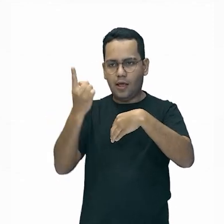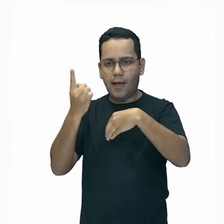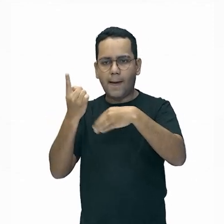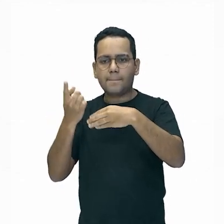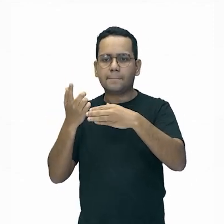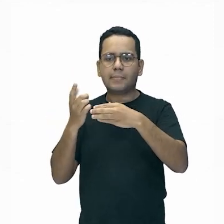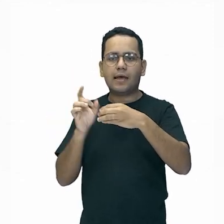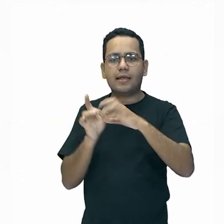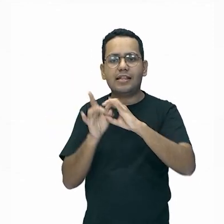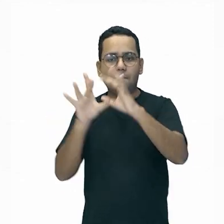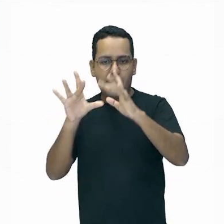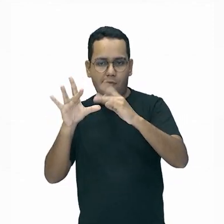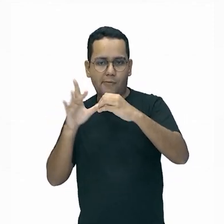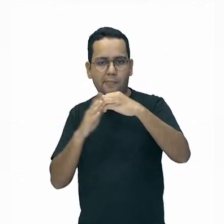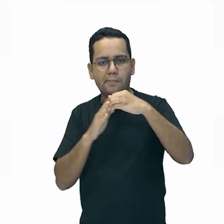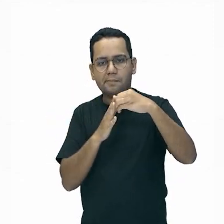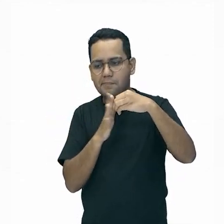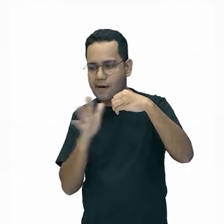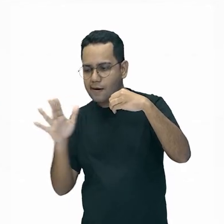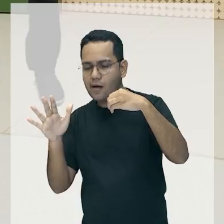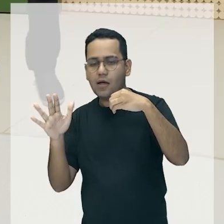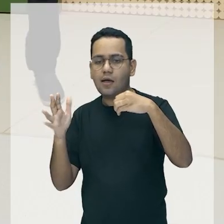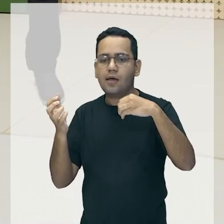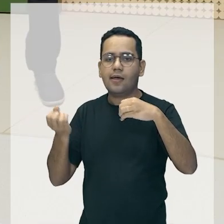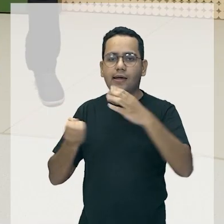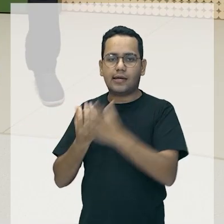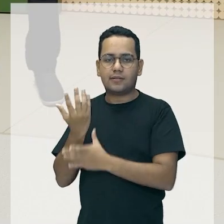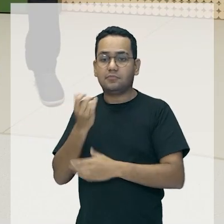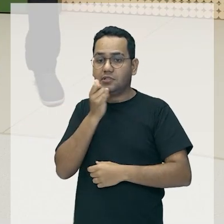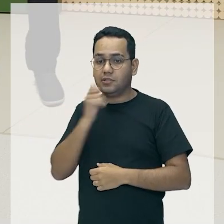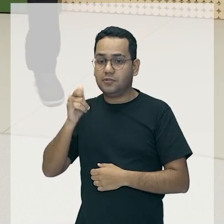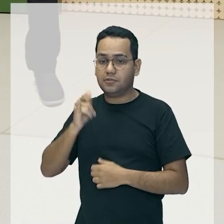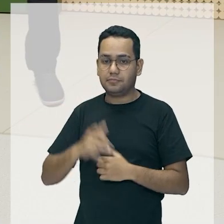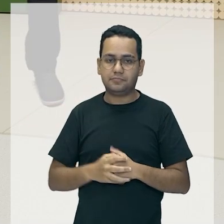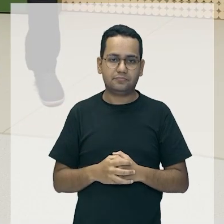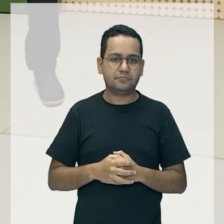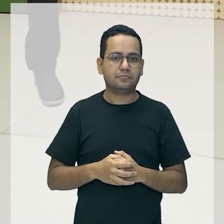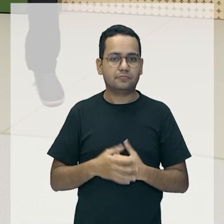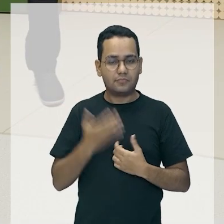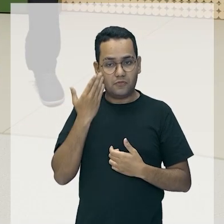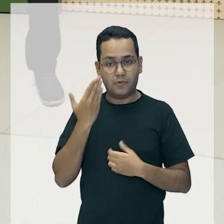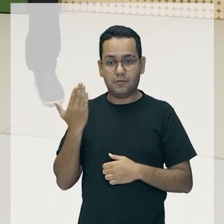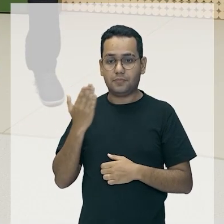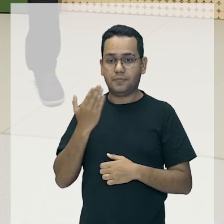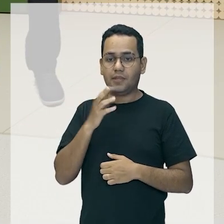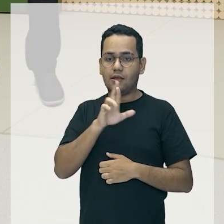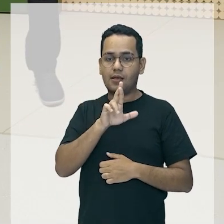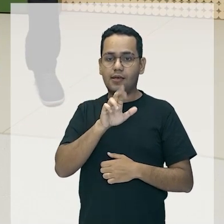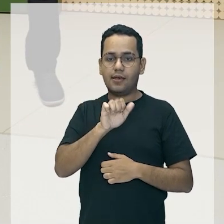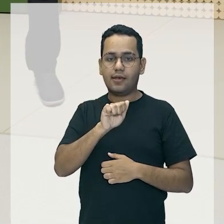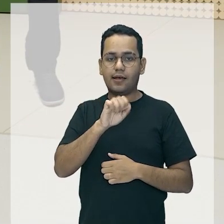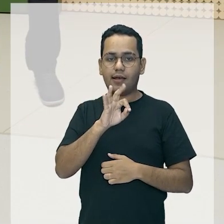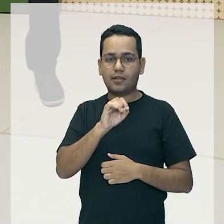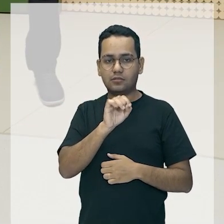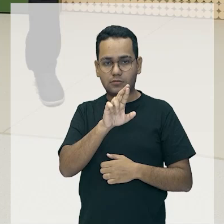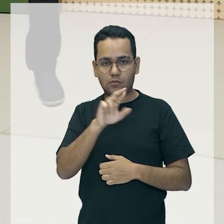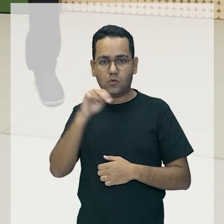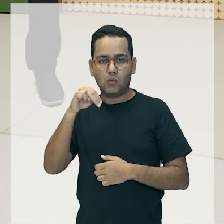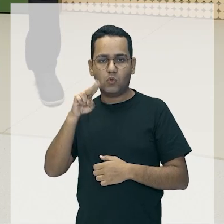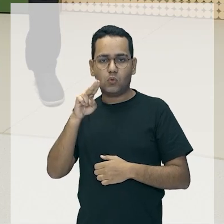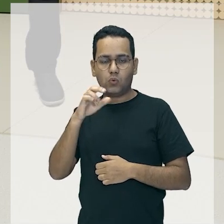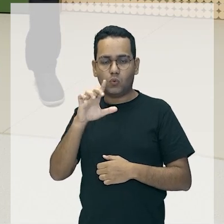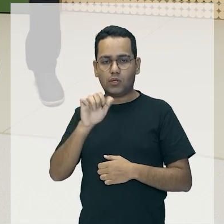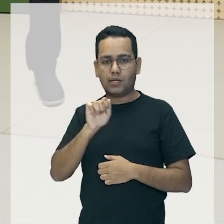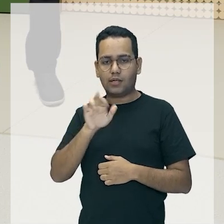nosso reator, tá, pessoal? Então, eu trouxe aqui para vocês, inclusive, um reator, tá? Dá só uma olhada aí, ó.